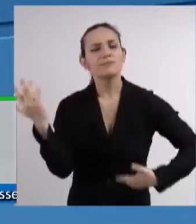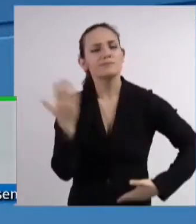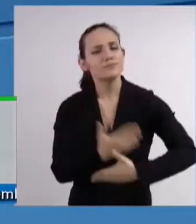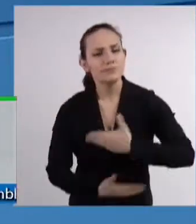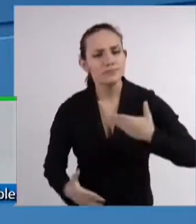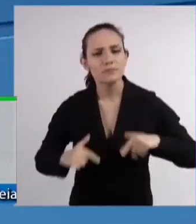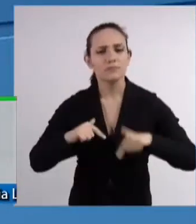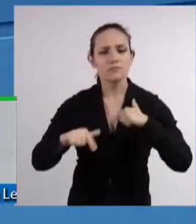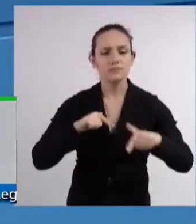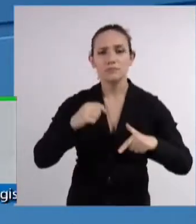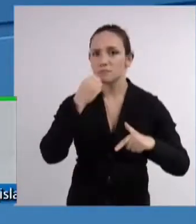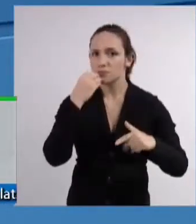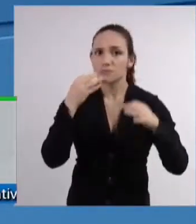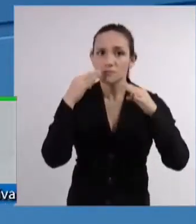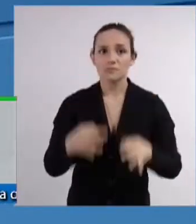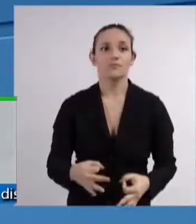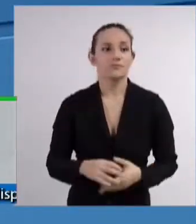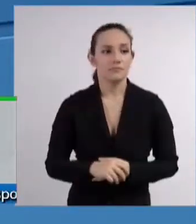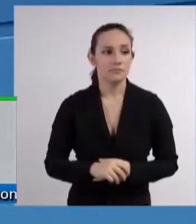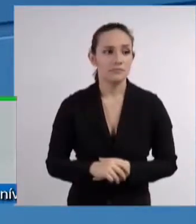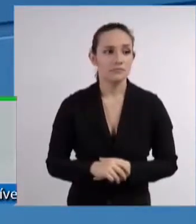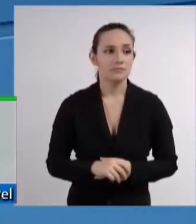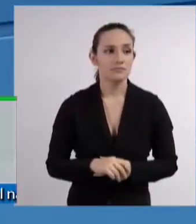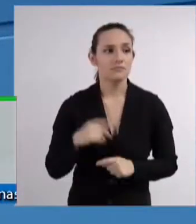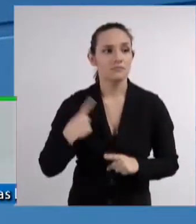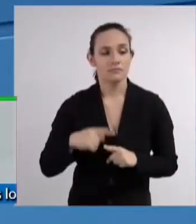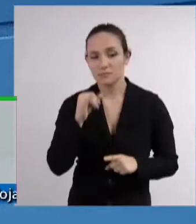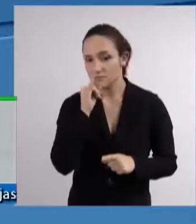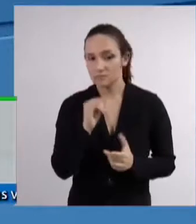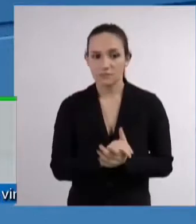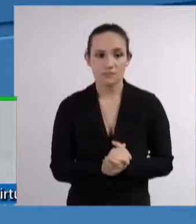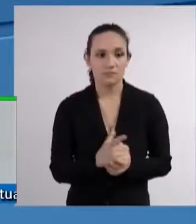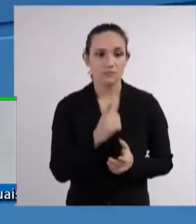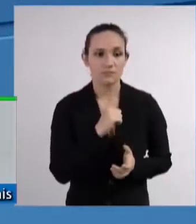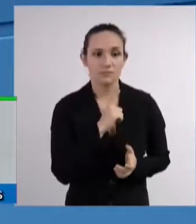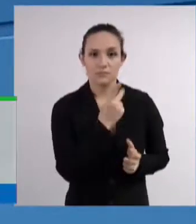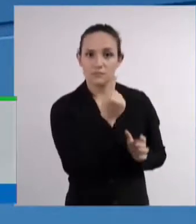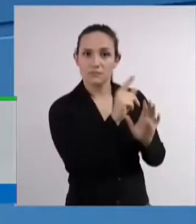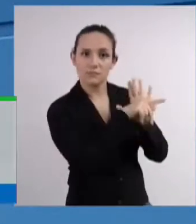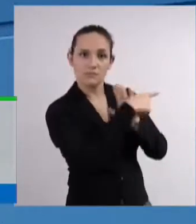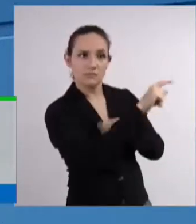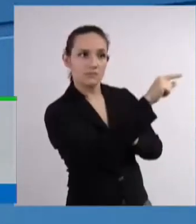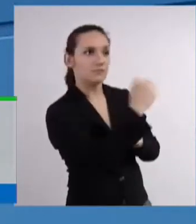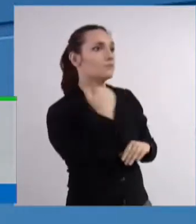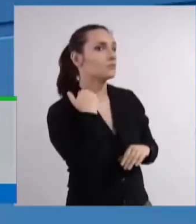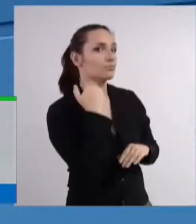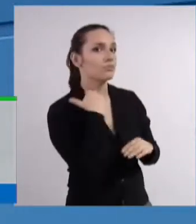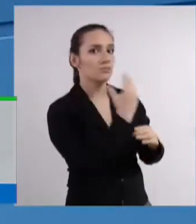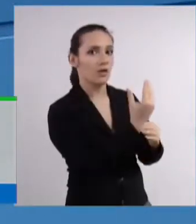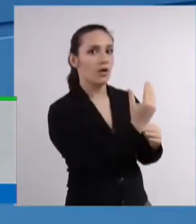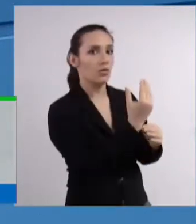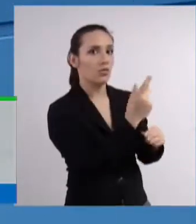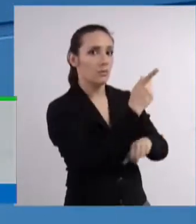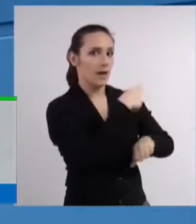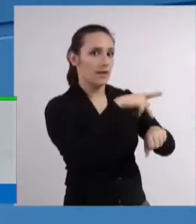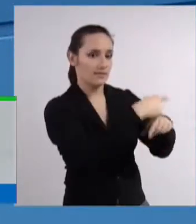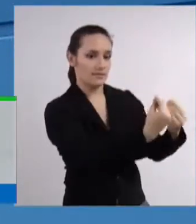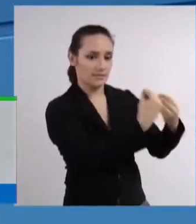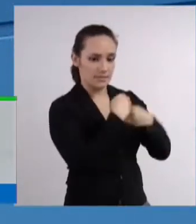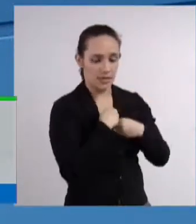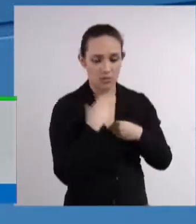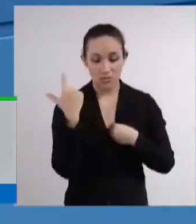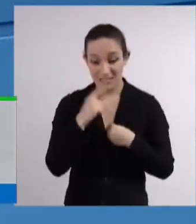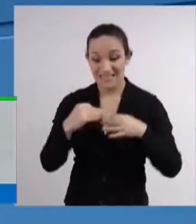trabalham diretamente com a saúde, façam com que o recurso que sai dos cofres públicos chegue efetivamente, esse é um dos maiores